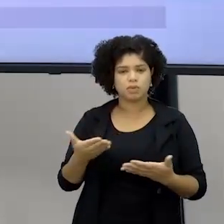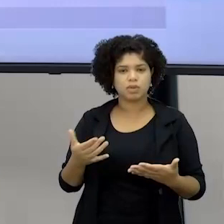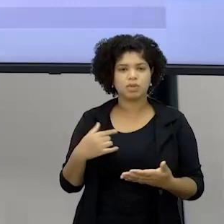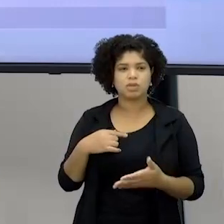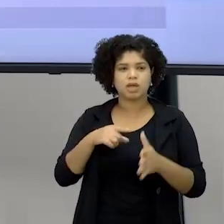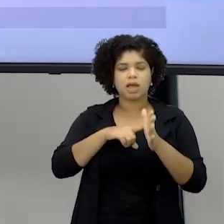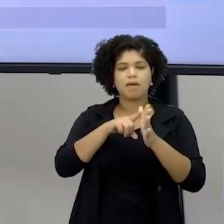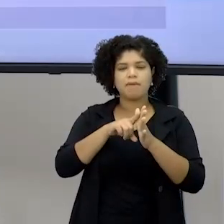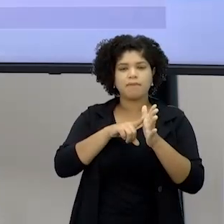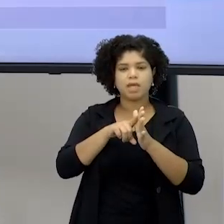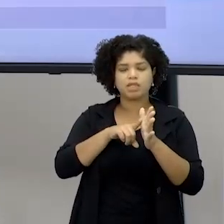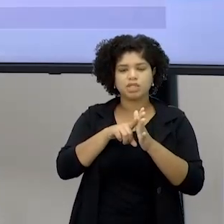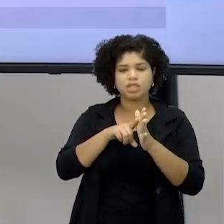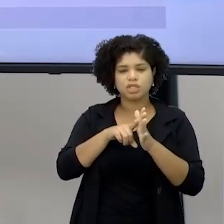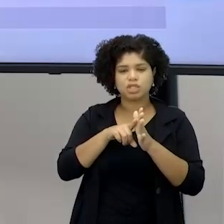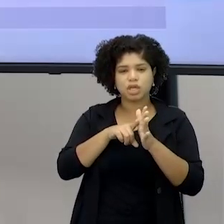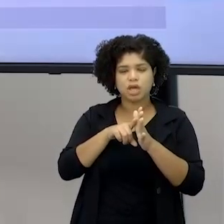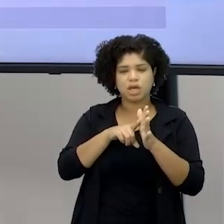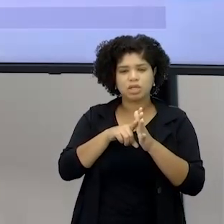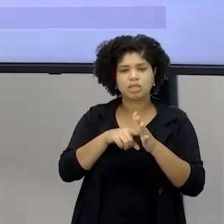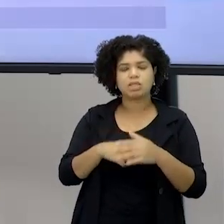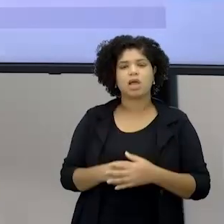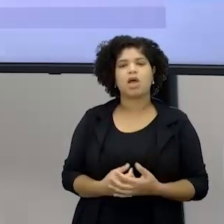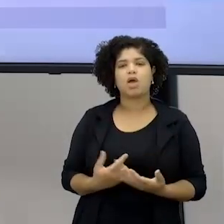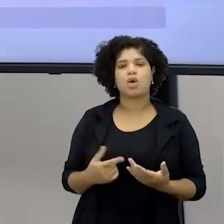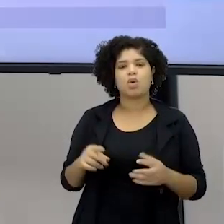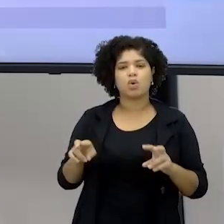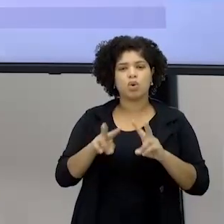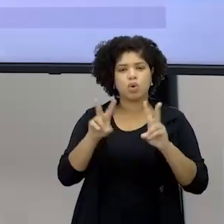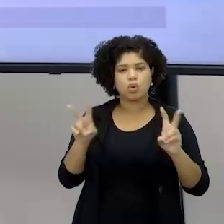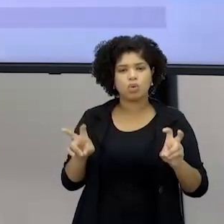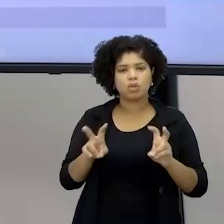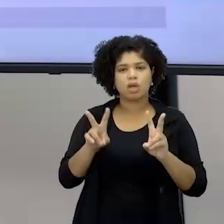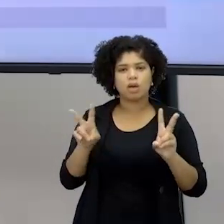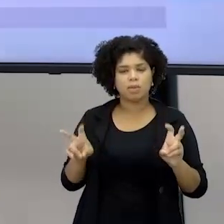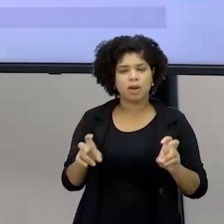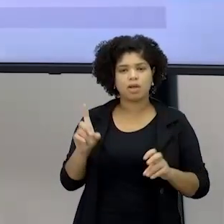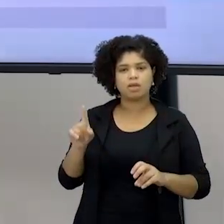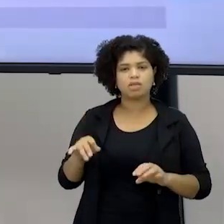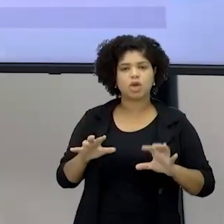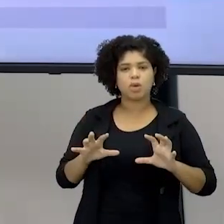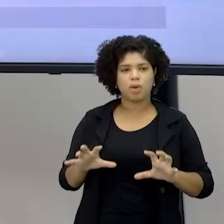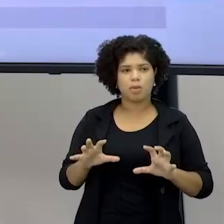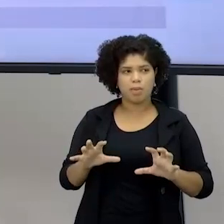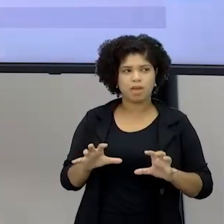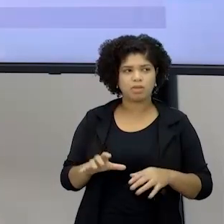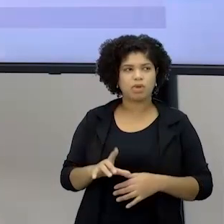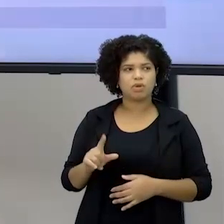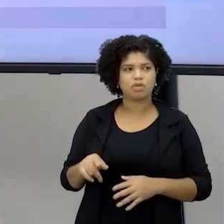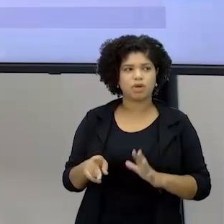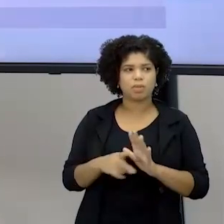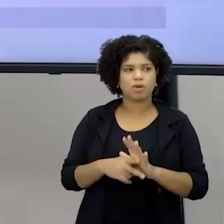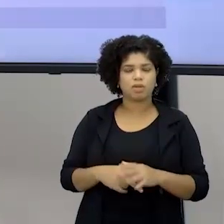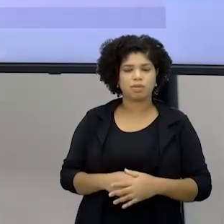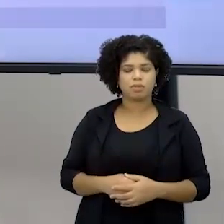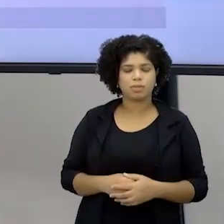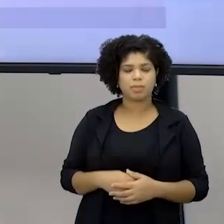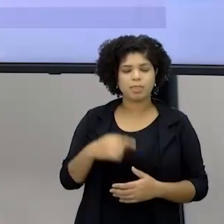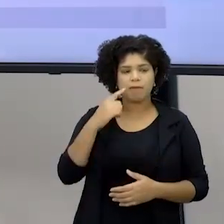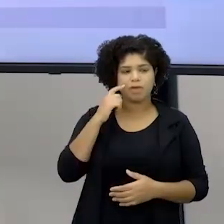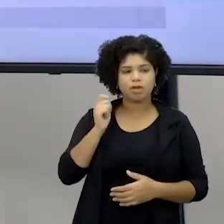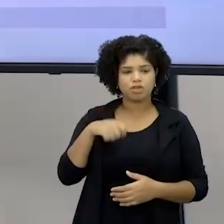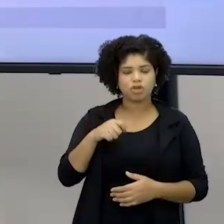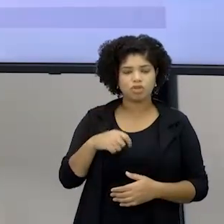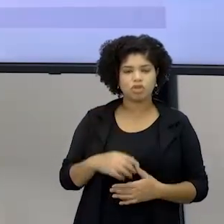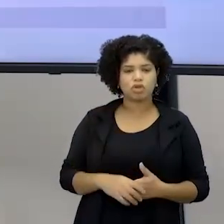nossas investigações e o assunto ali naquele momento da roda de conversa é quais modalidades esportivas aparecem com